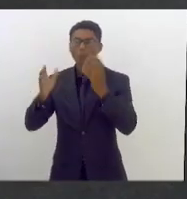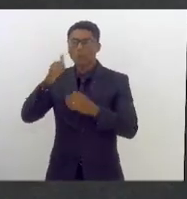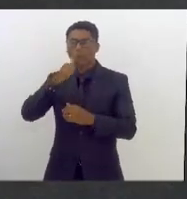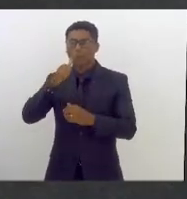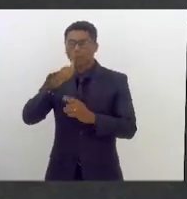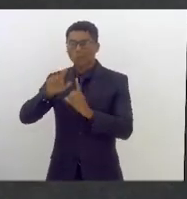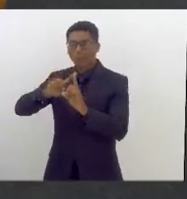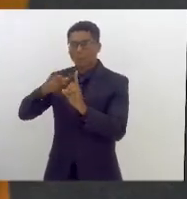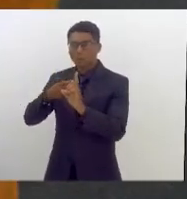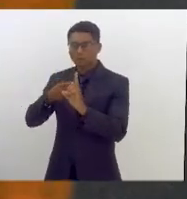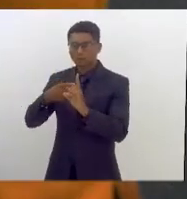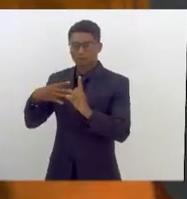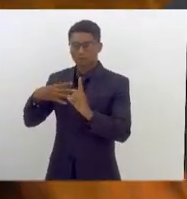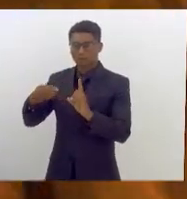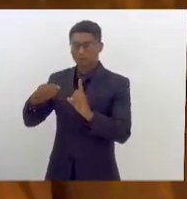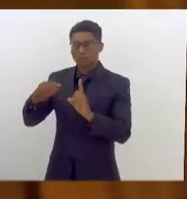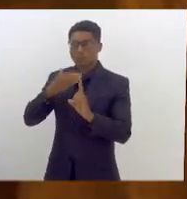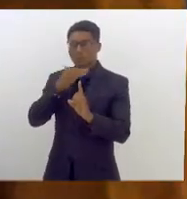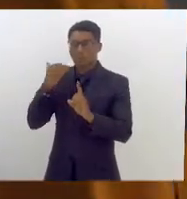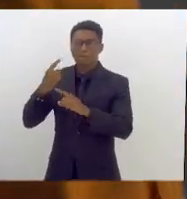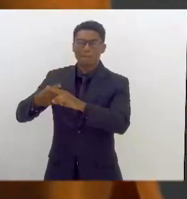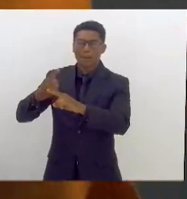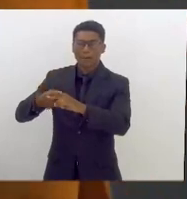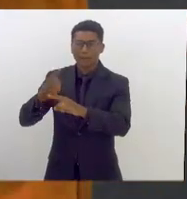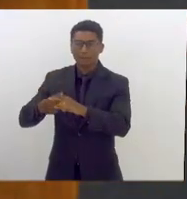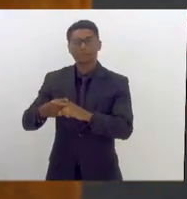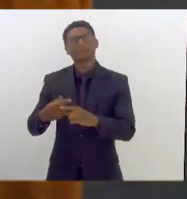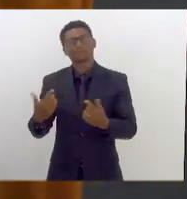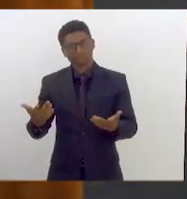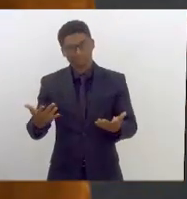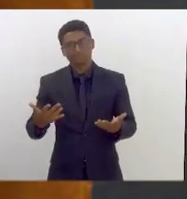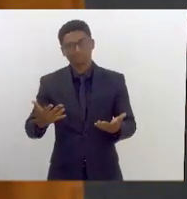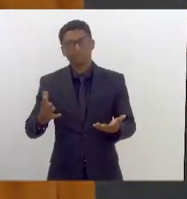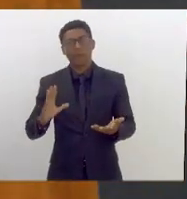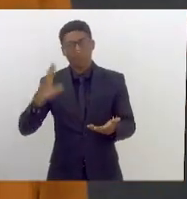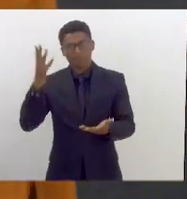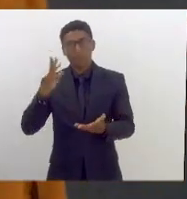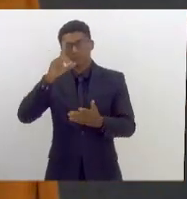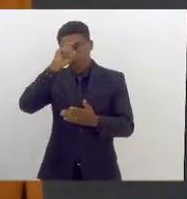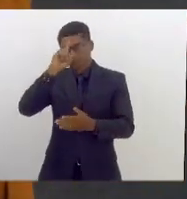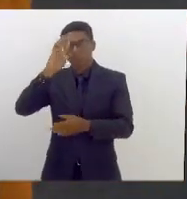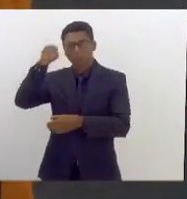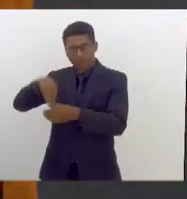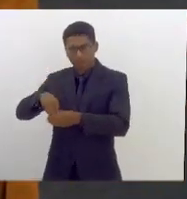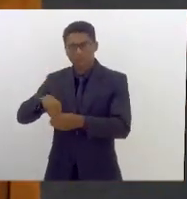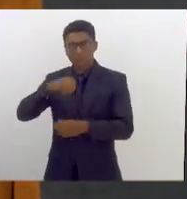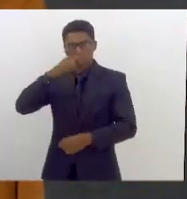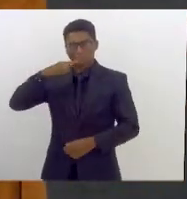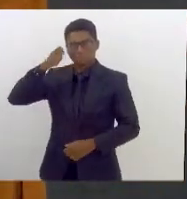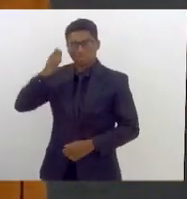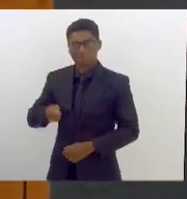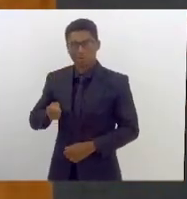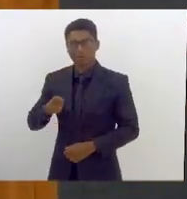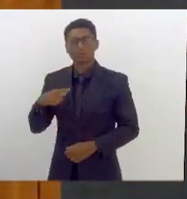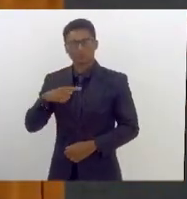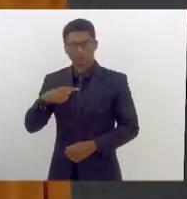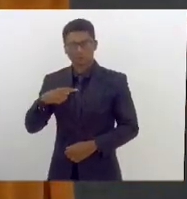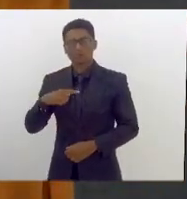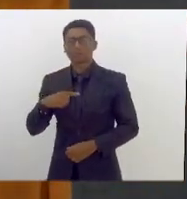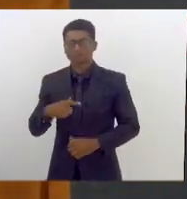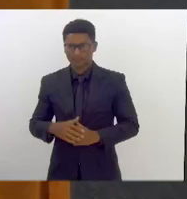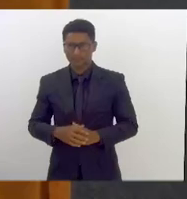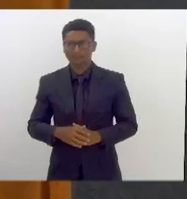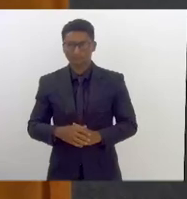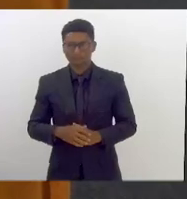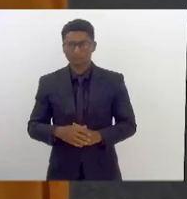que é racista, machista e misógina também no tratamento tão importante de saúde dessas mulheres